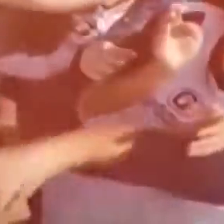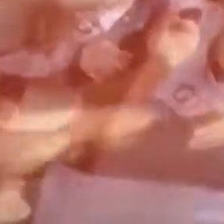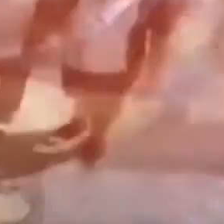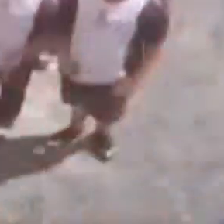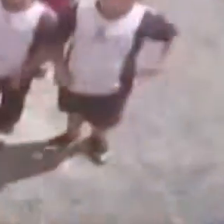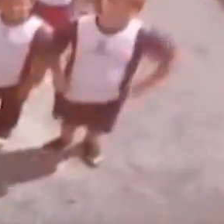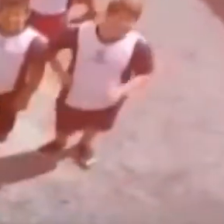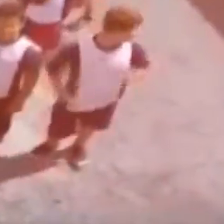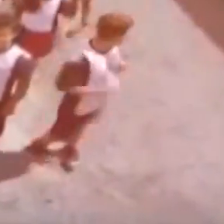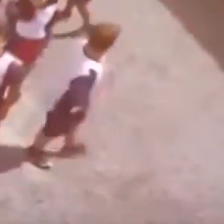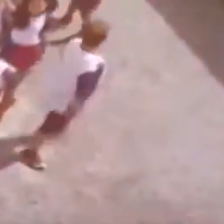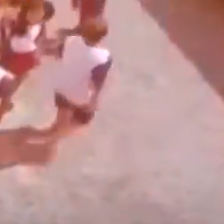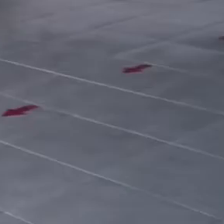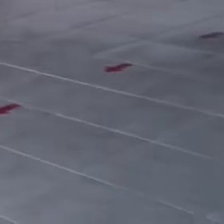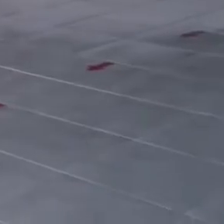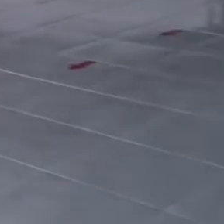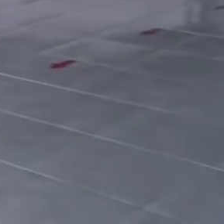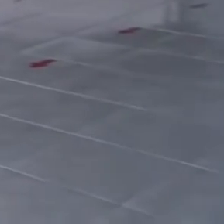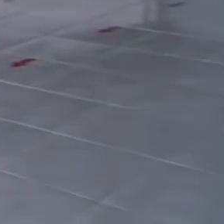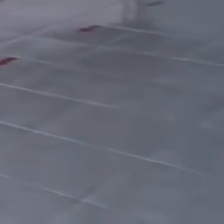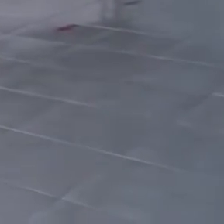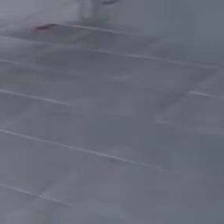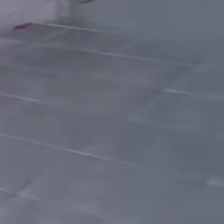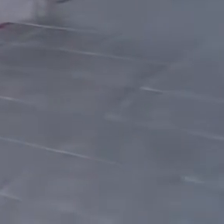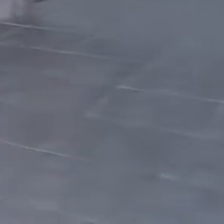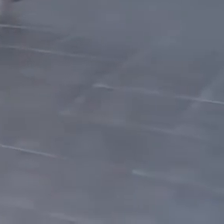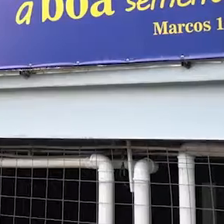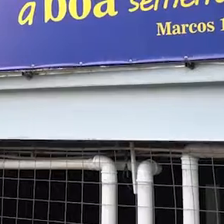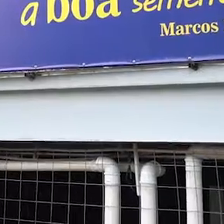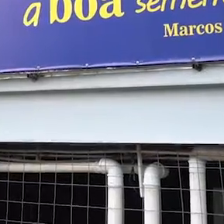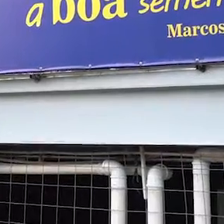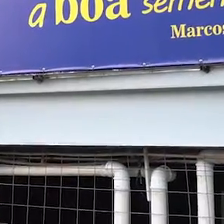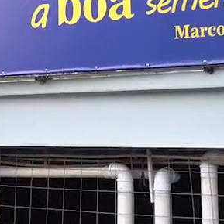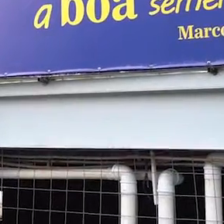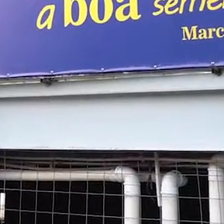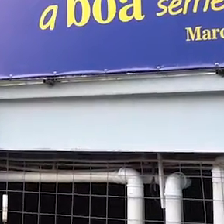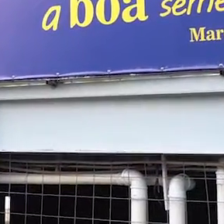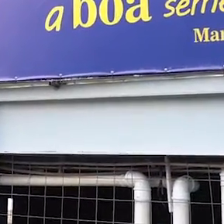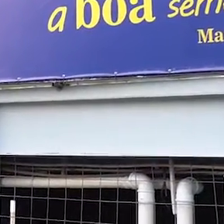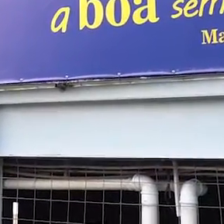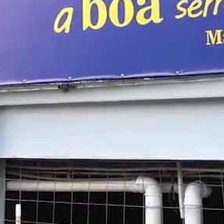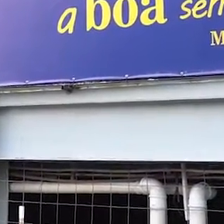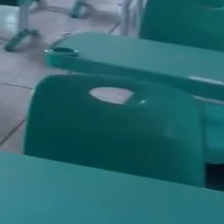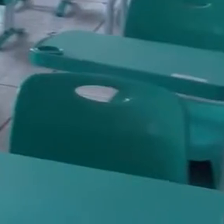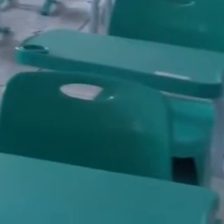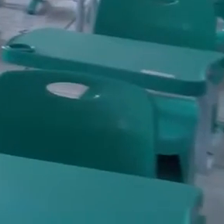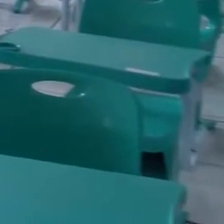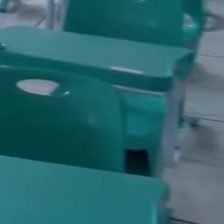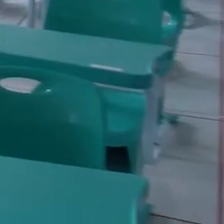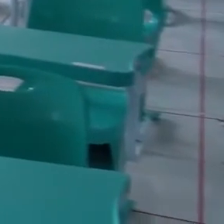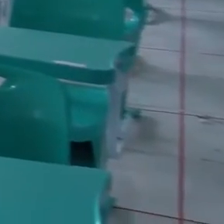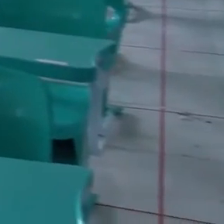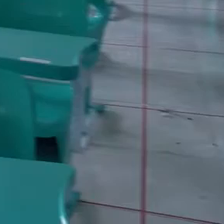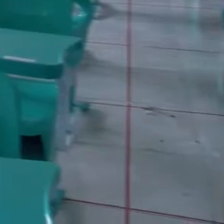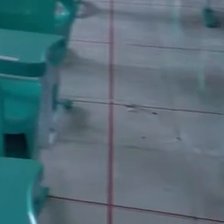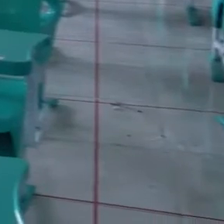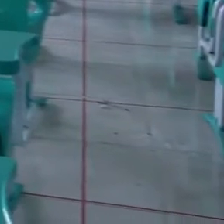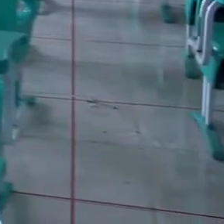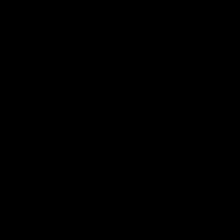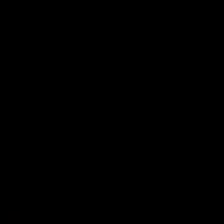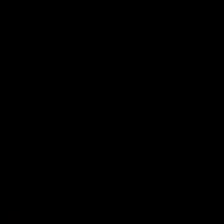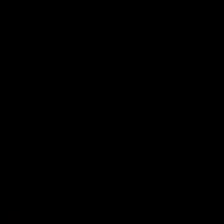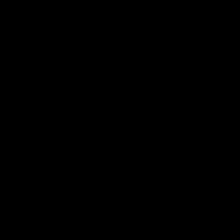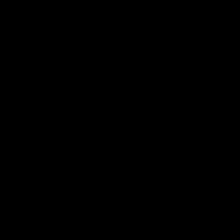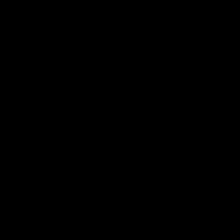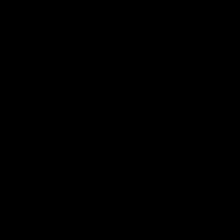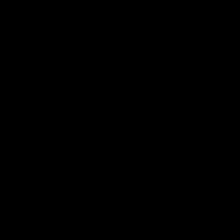seu filho. Colégio Batista Getsêmani, com uma grande estrutura, estacionamento para mais de 400 veículos, uma escola que preza pelos